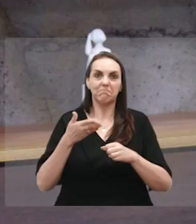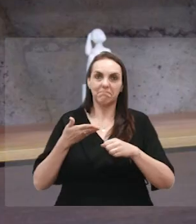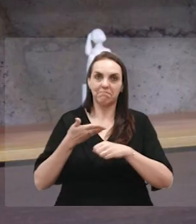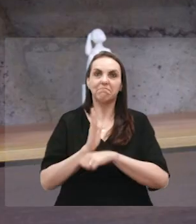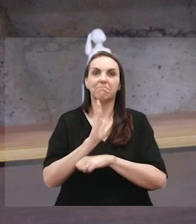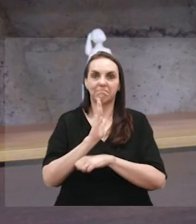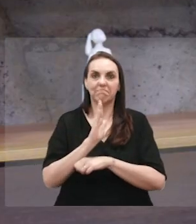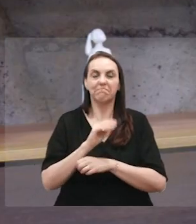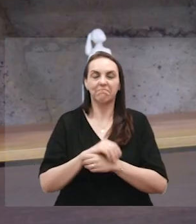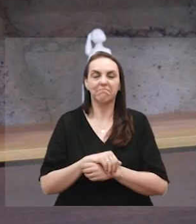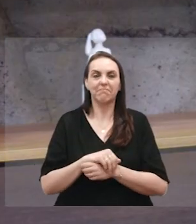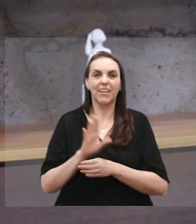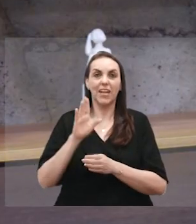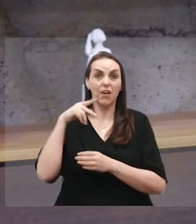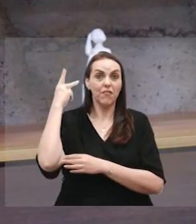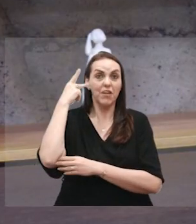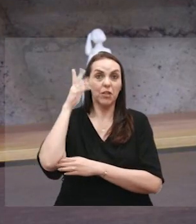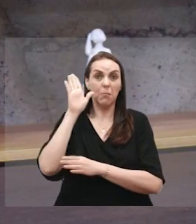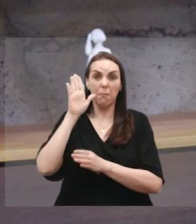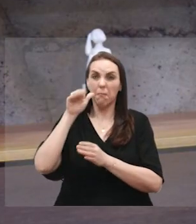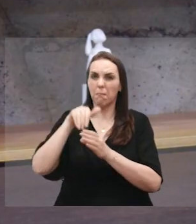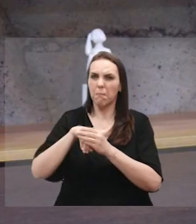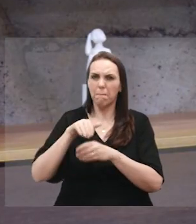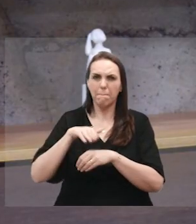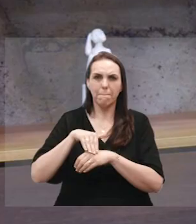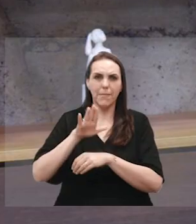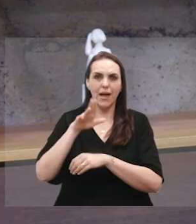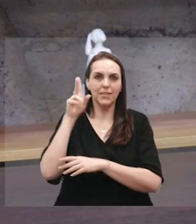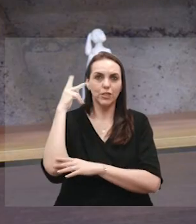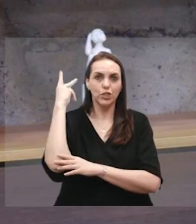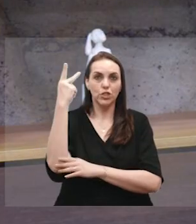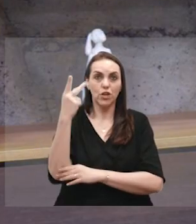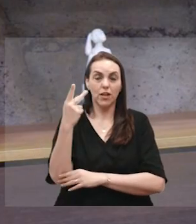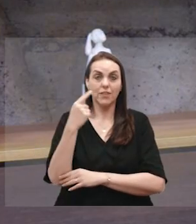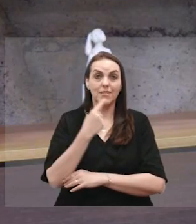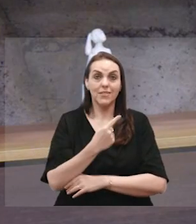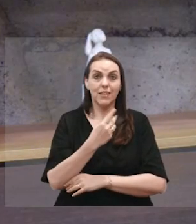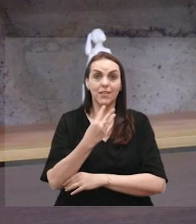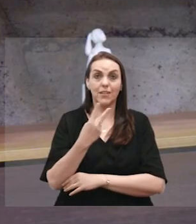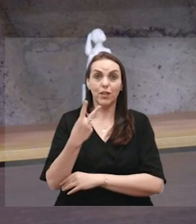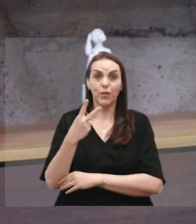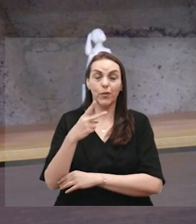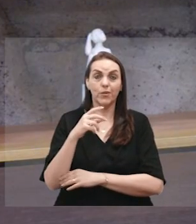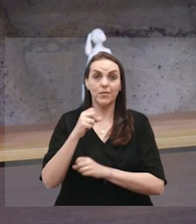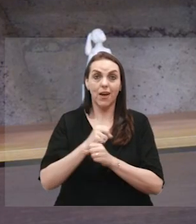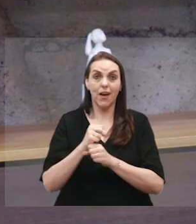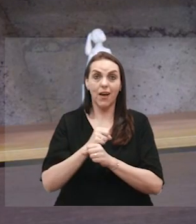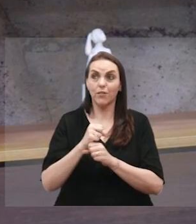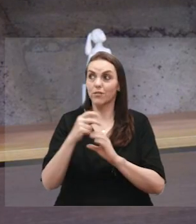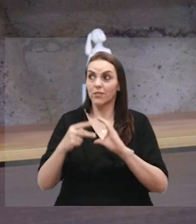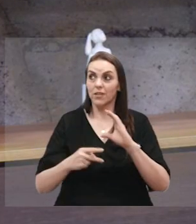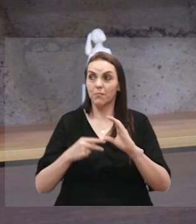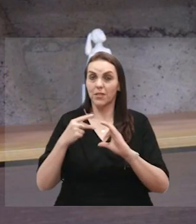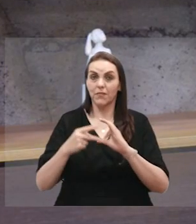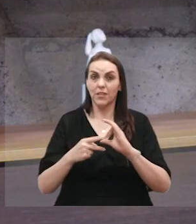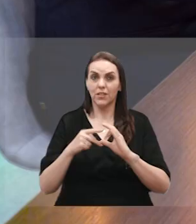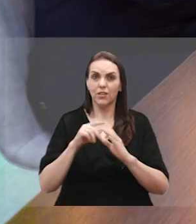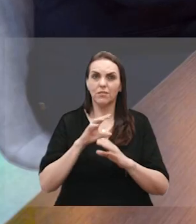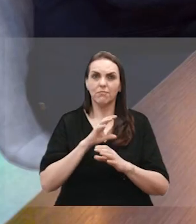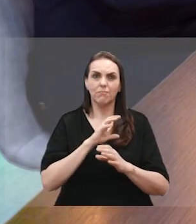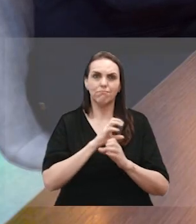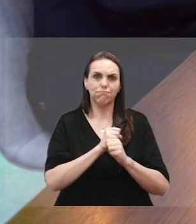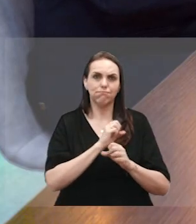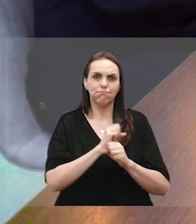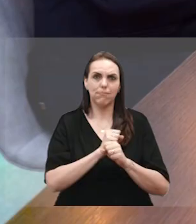senhor se elegeu como o vereador mais votado da história de 132 anos da Câmara de Vereadores, pelo menos